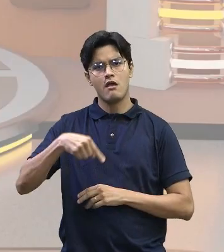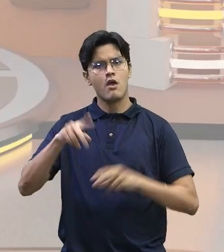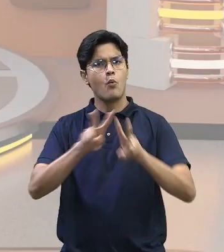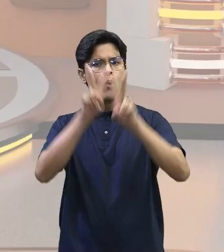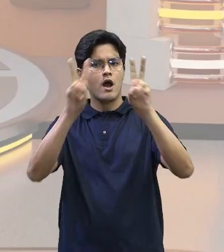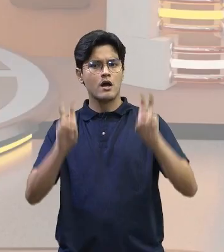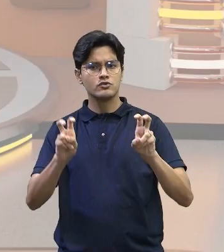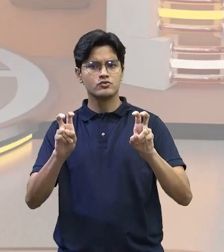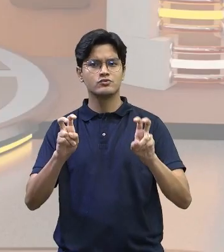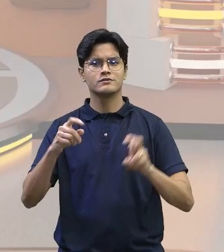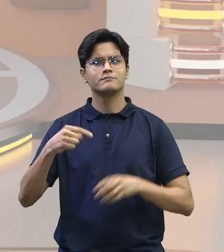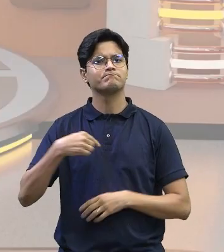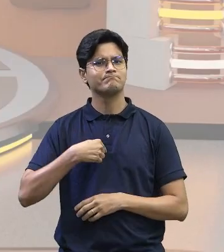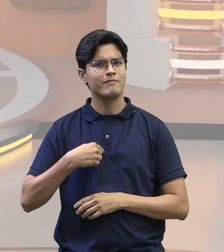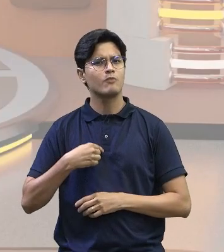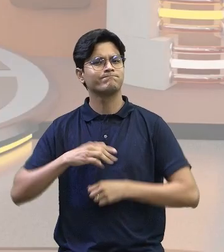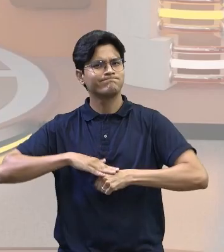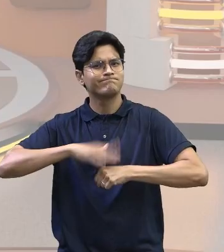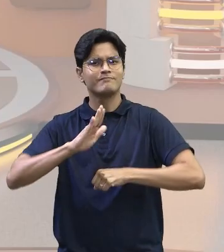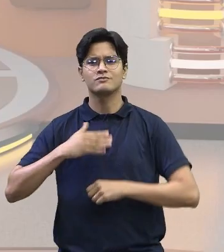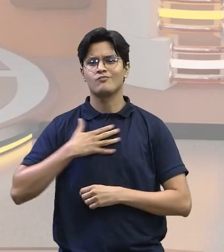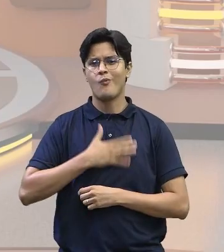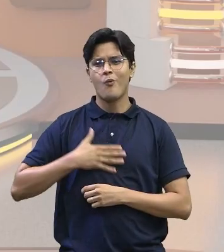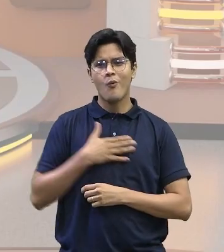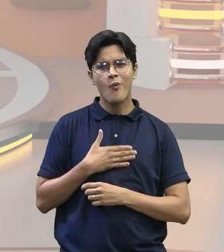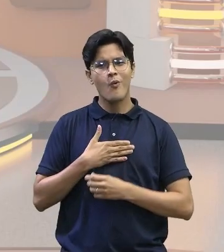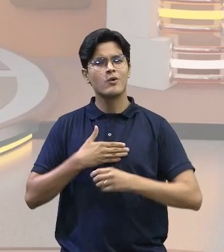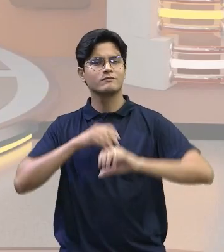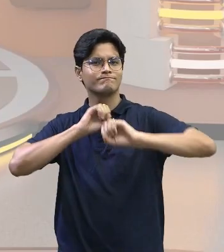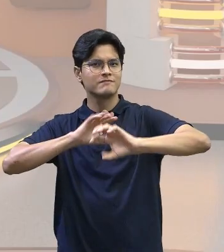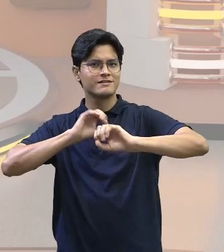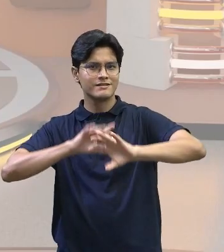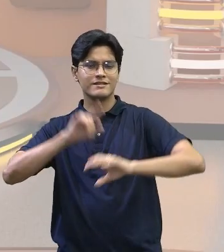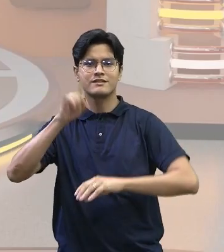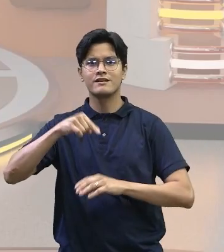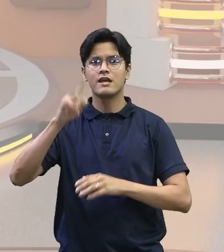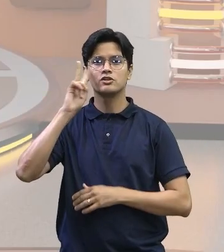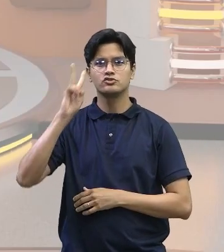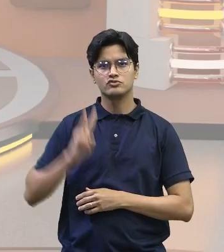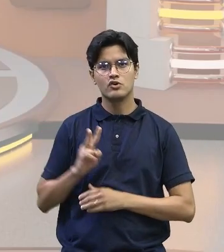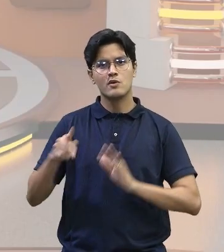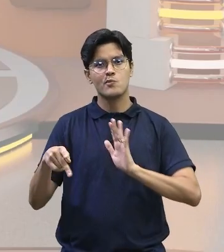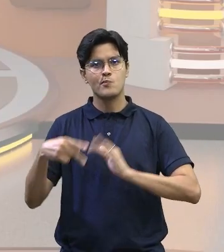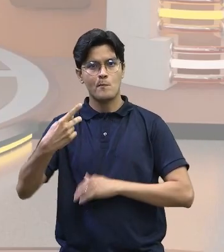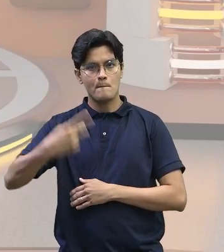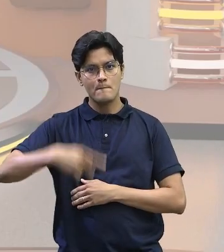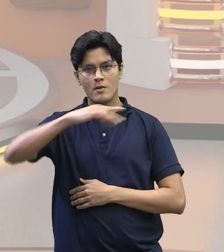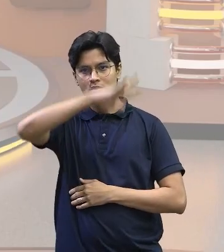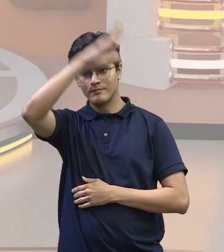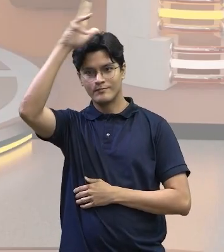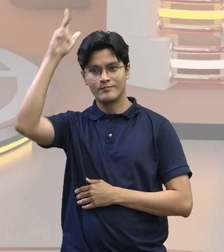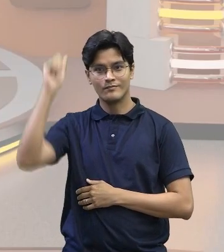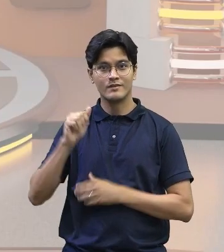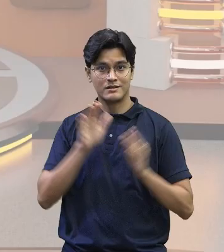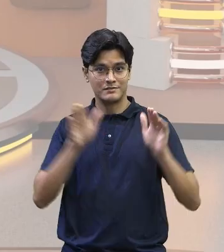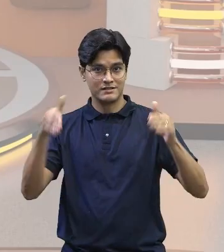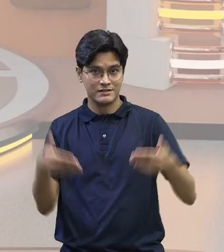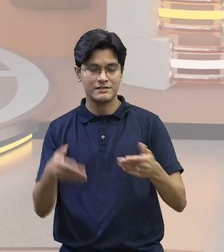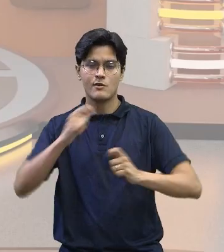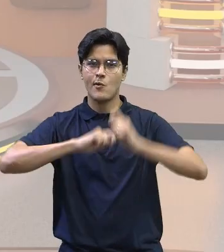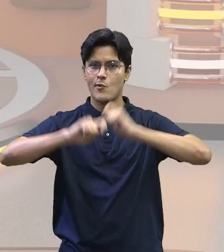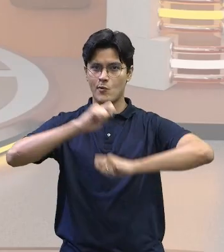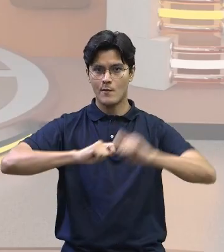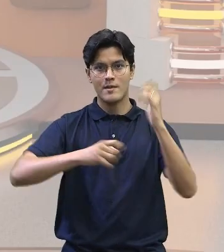história que eu particularmente mais gosto de trabalhar, que é a história do Amazonas, especificamente a economia gomífera,